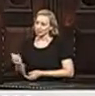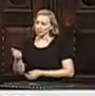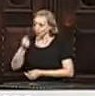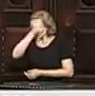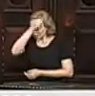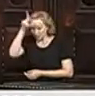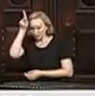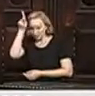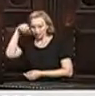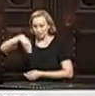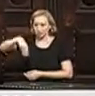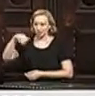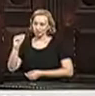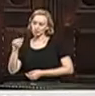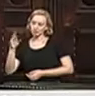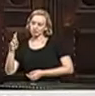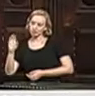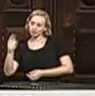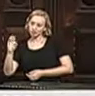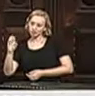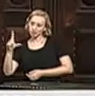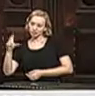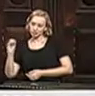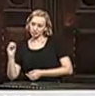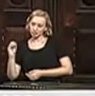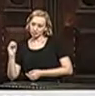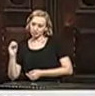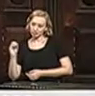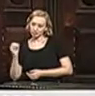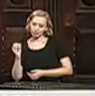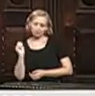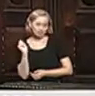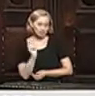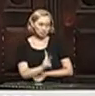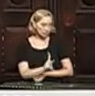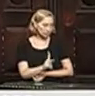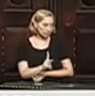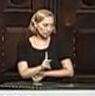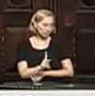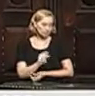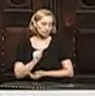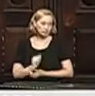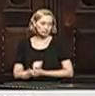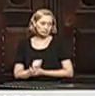dos Vereadores um reajuste